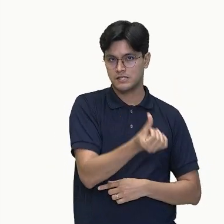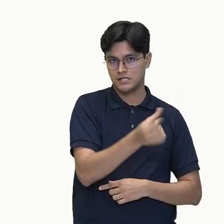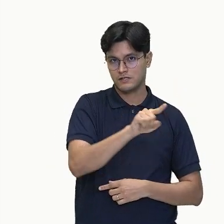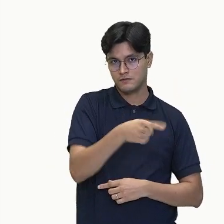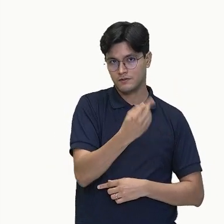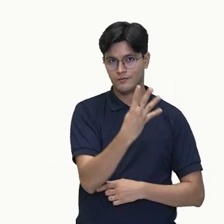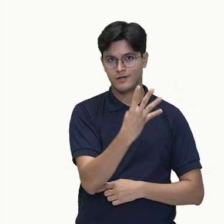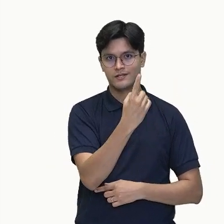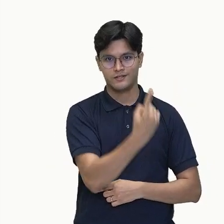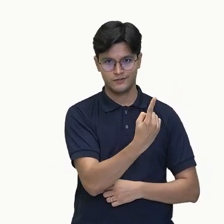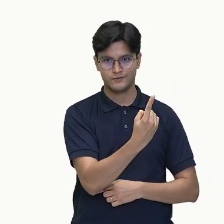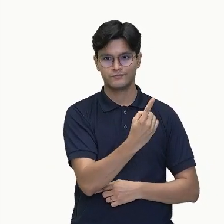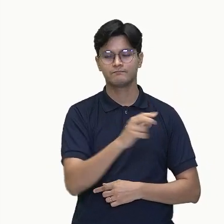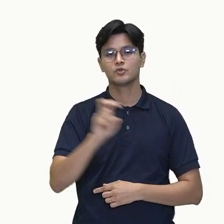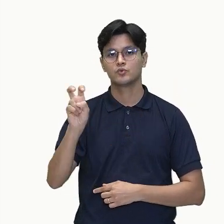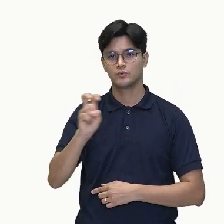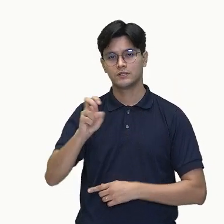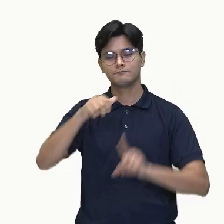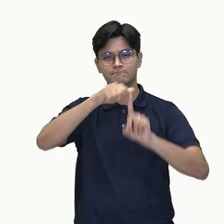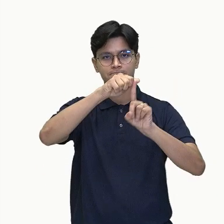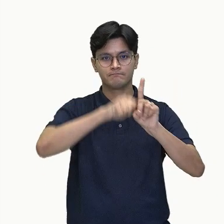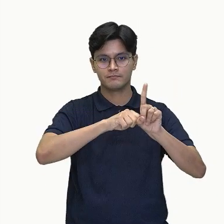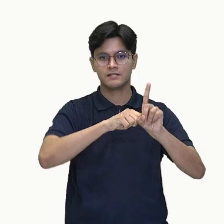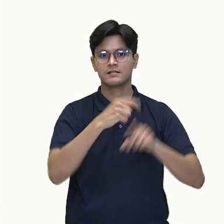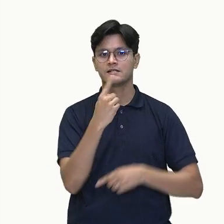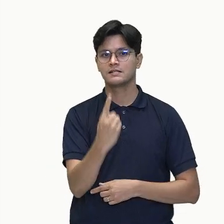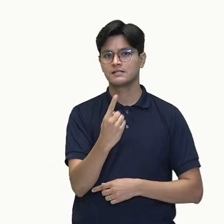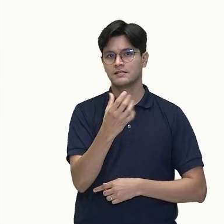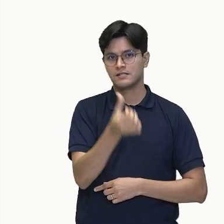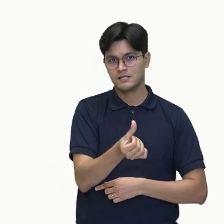146,41 e no quinto mês, R$